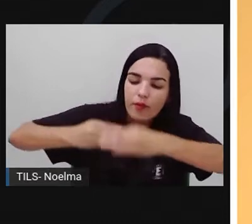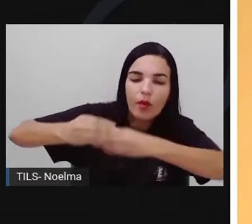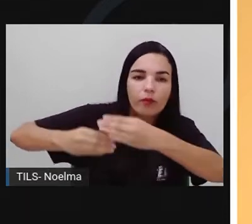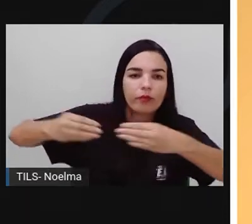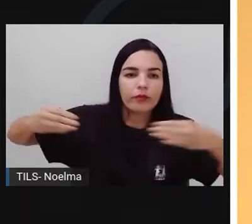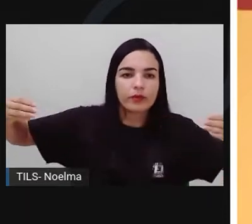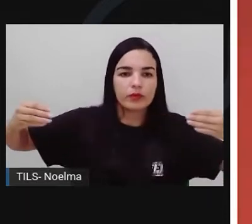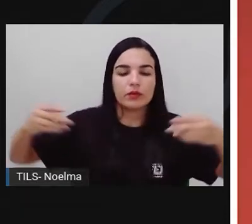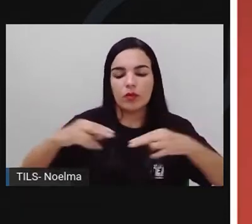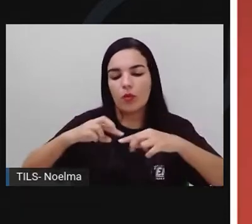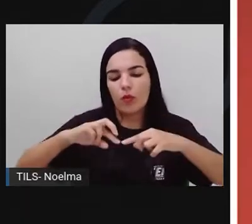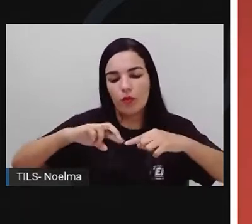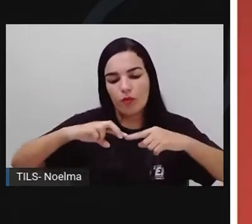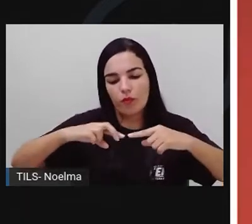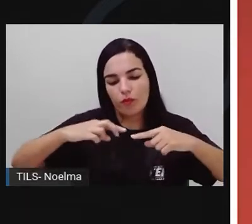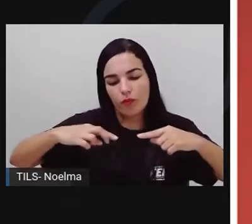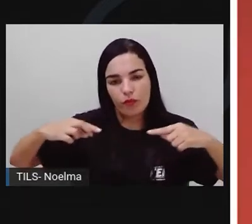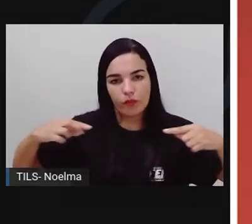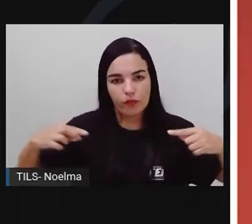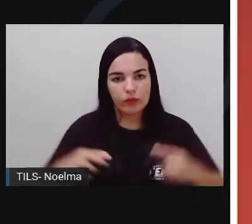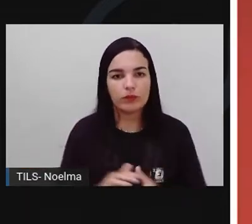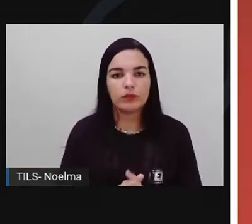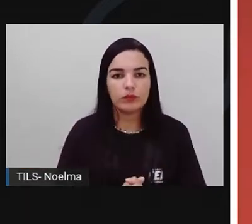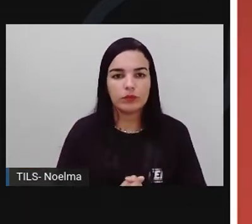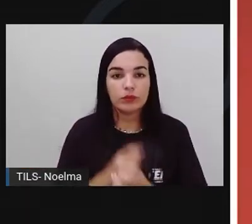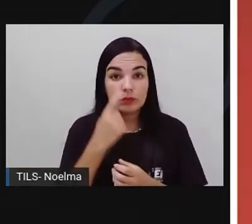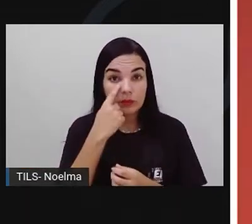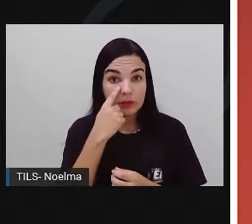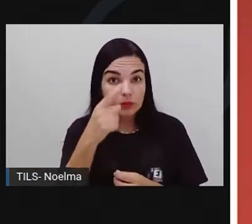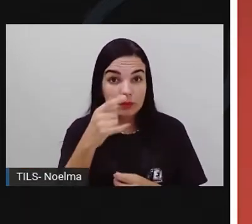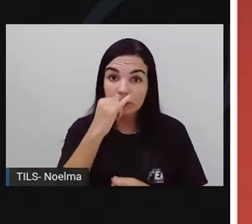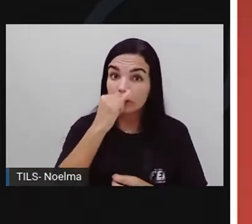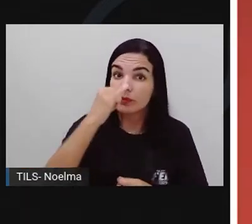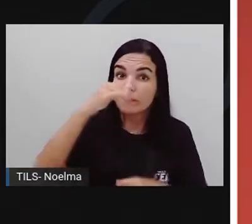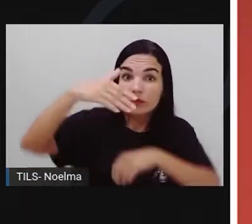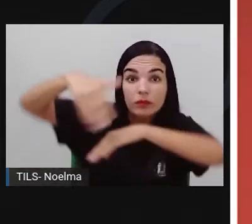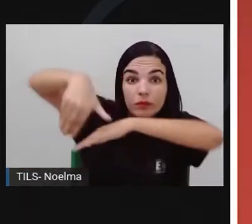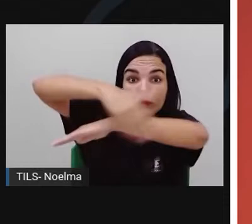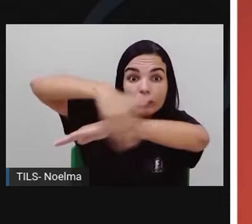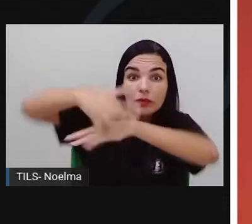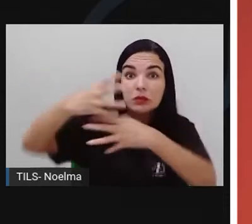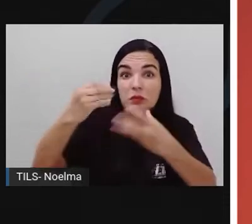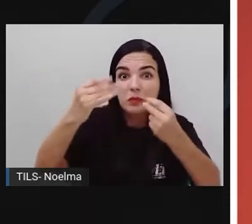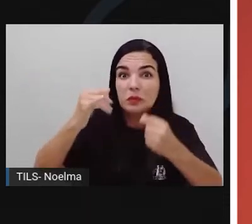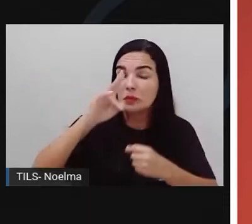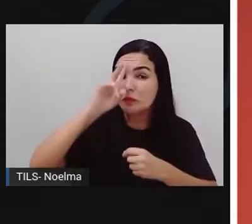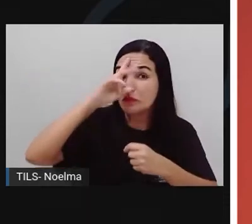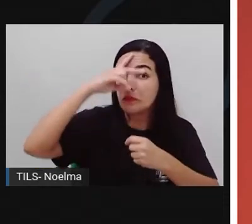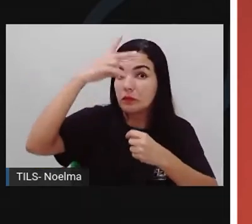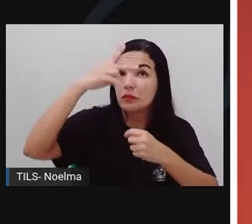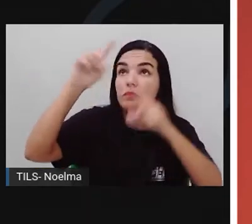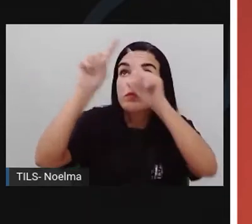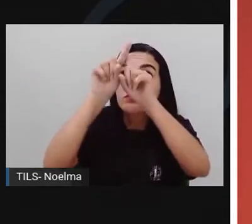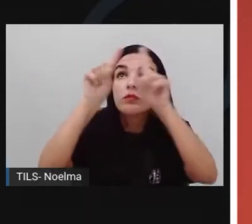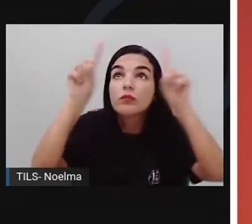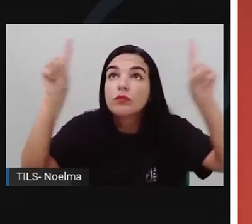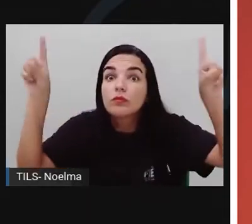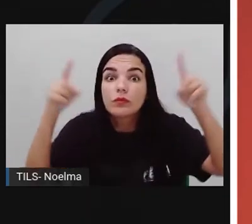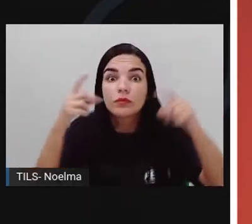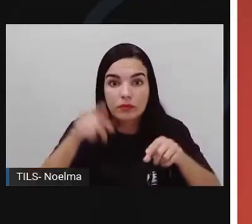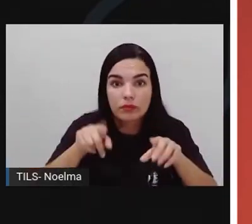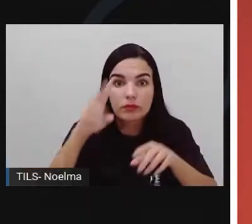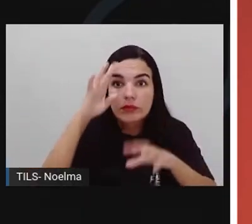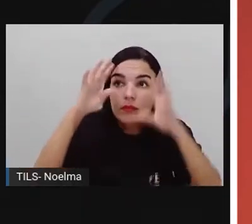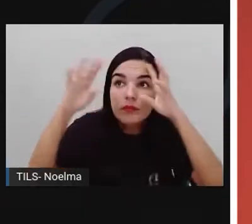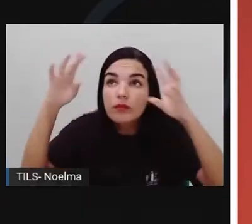que temos em casa? Aqueles da rua são feitos para que circule muita corrente elétrica através deles. Imaginem que são cabos